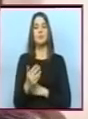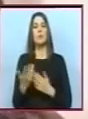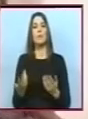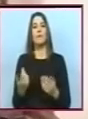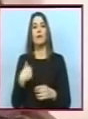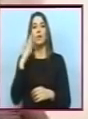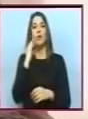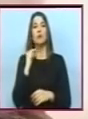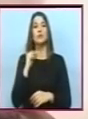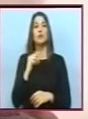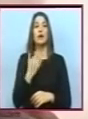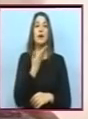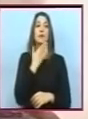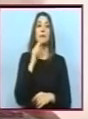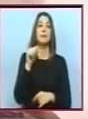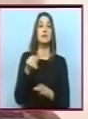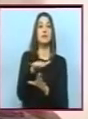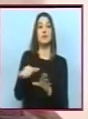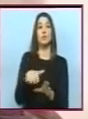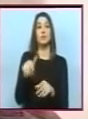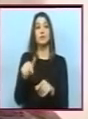própria circunstância